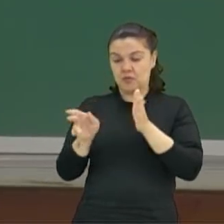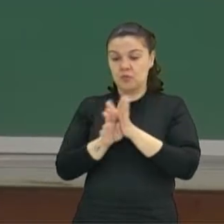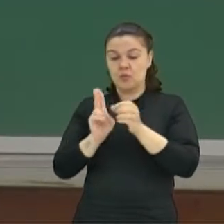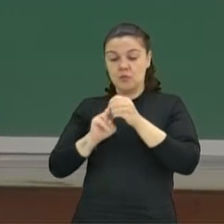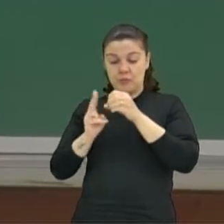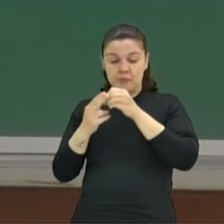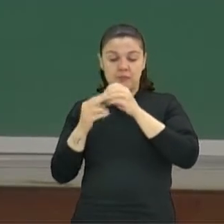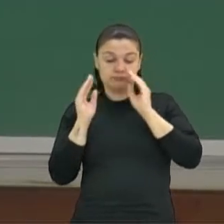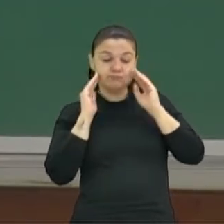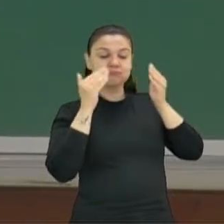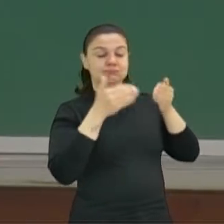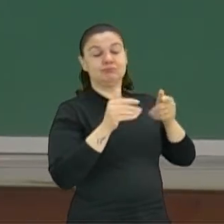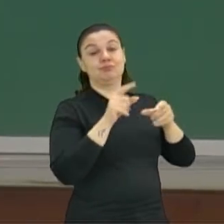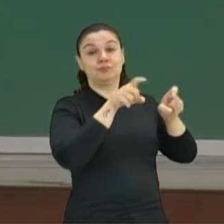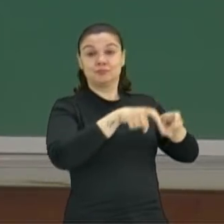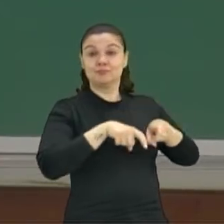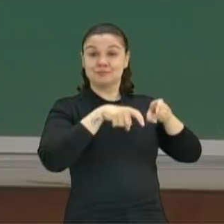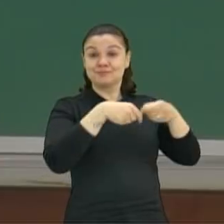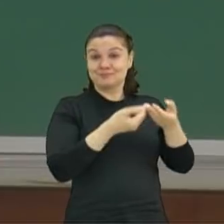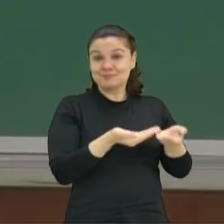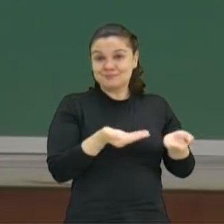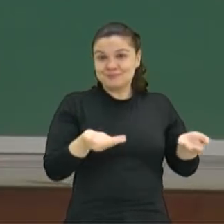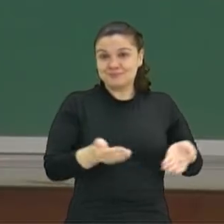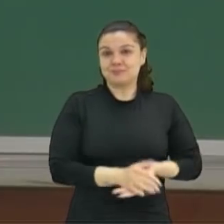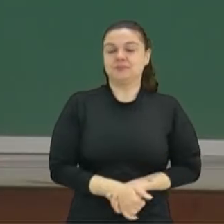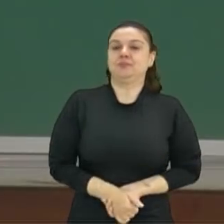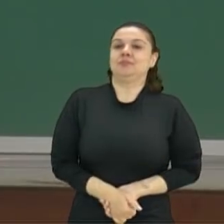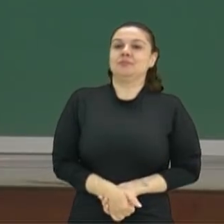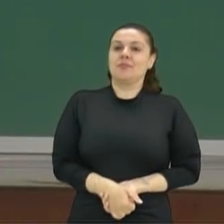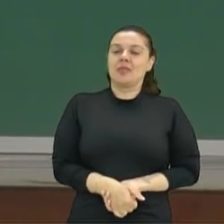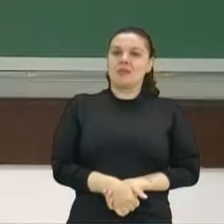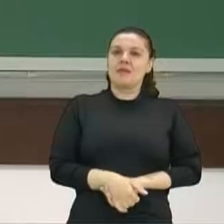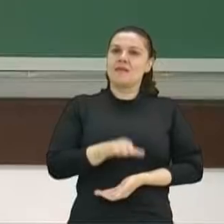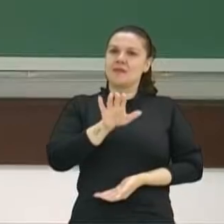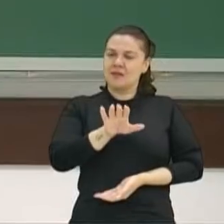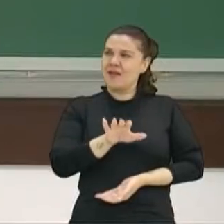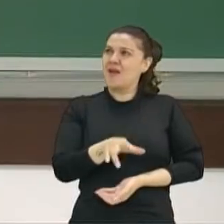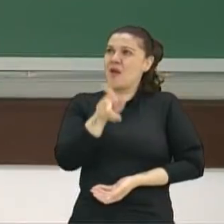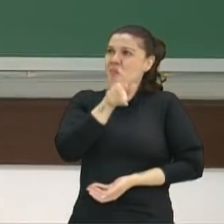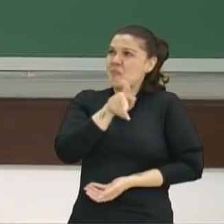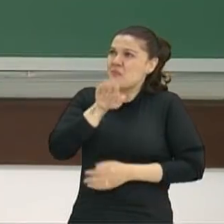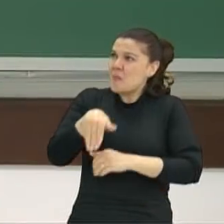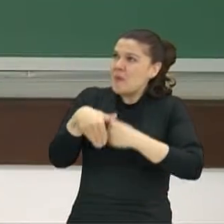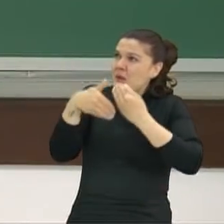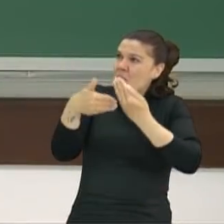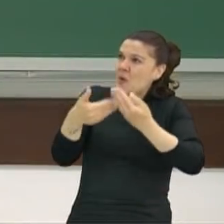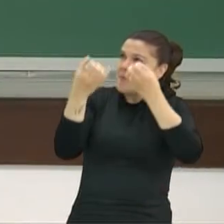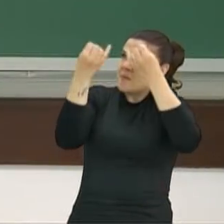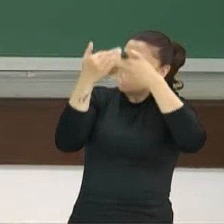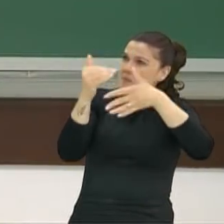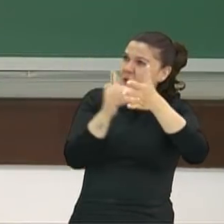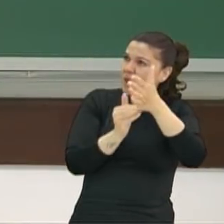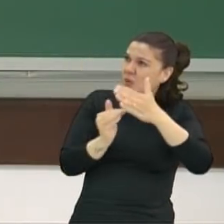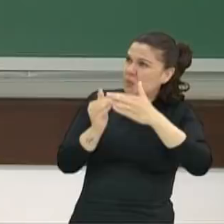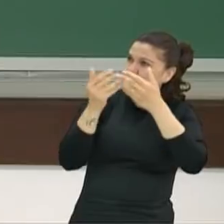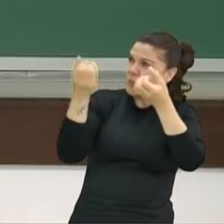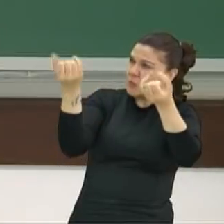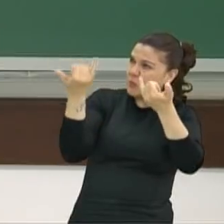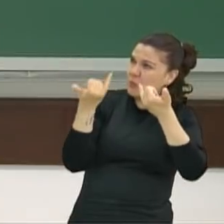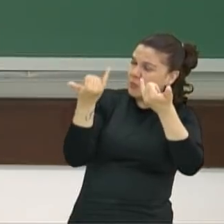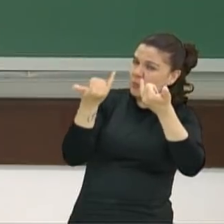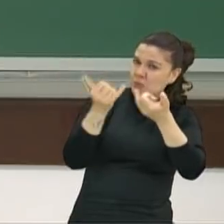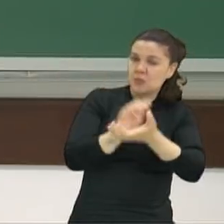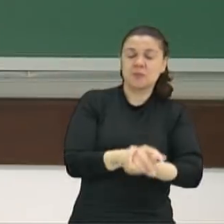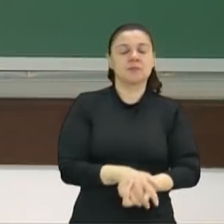urbanos também estão inseridos no espaço rural. Tá, professora, o que quer dizer tudo isso que você acabou